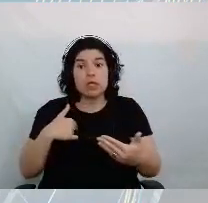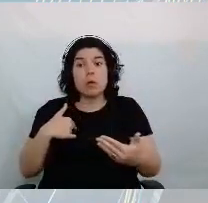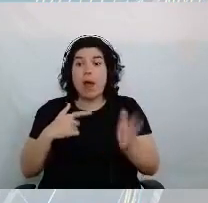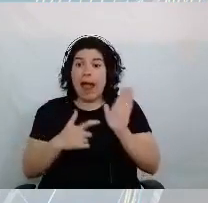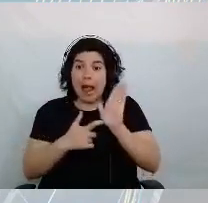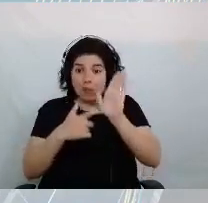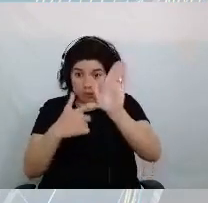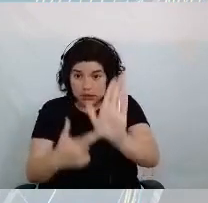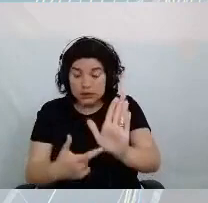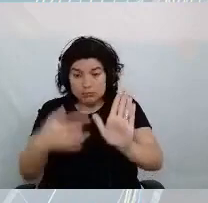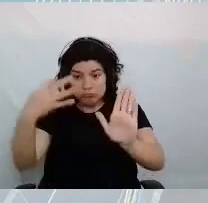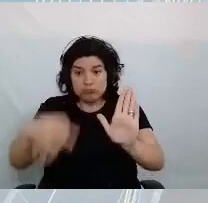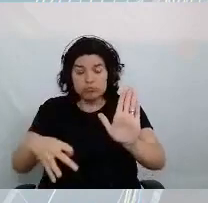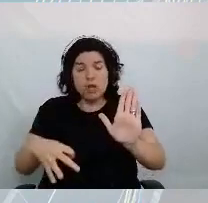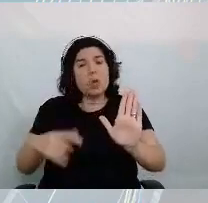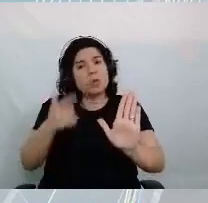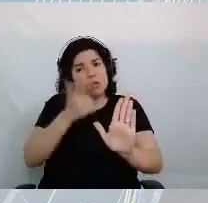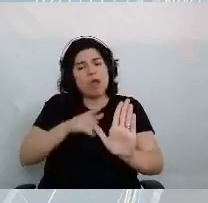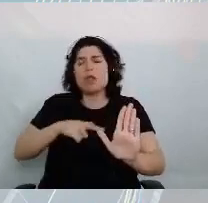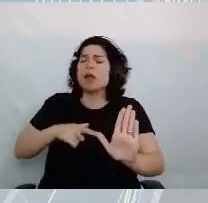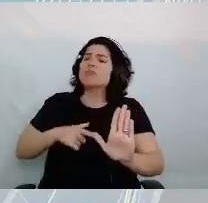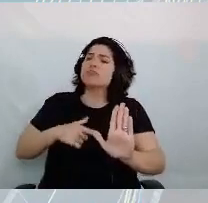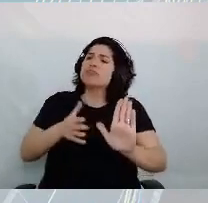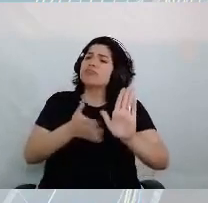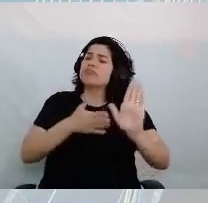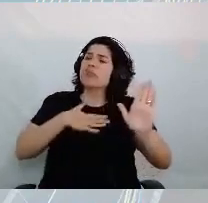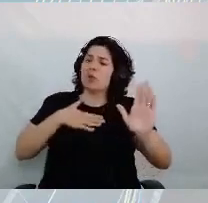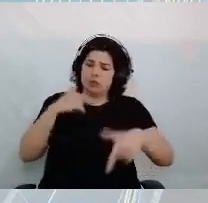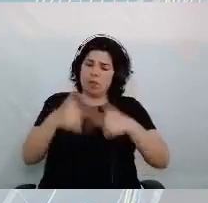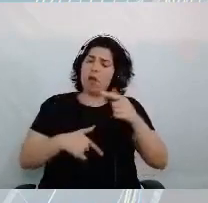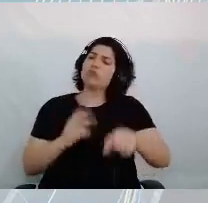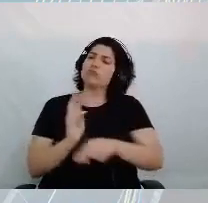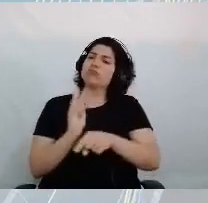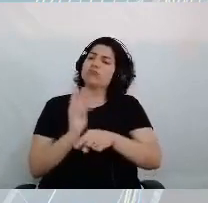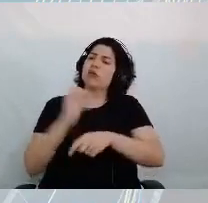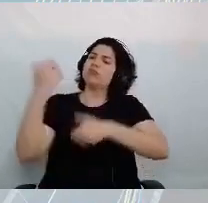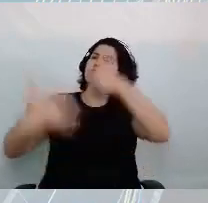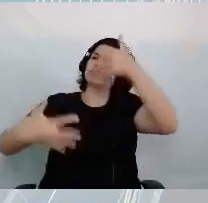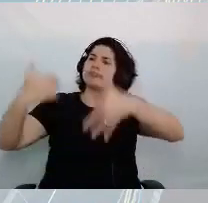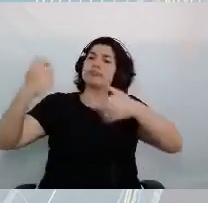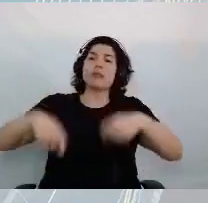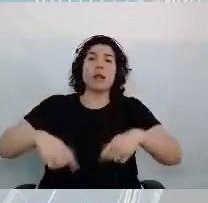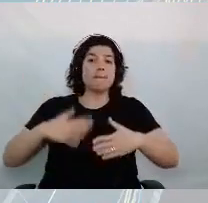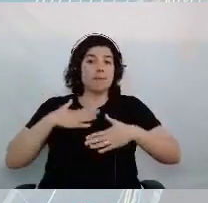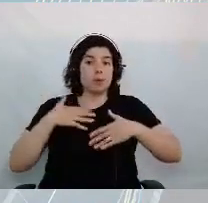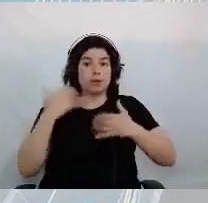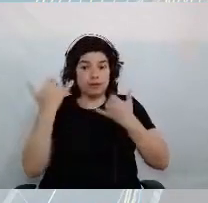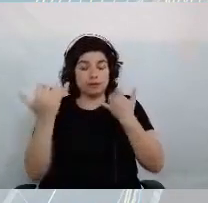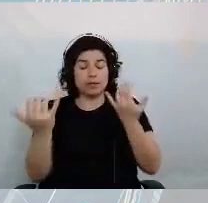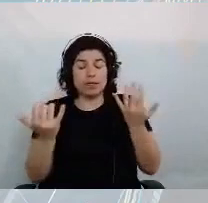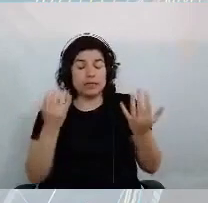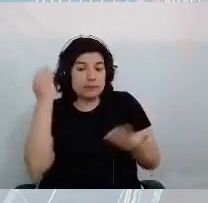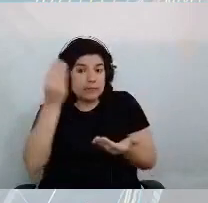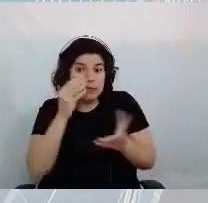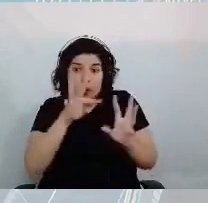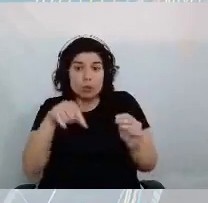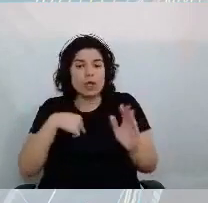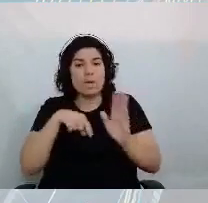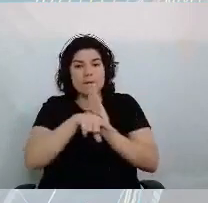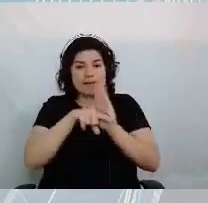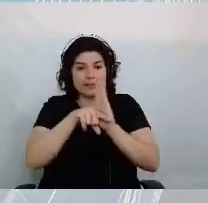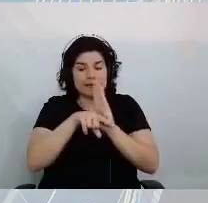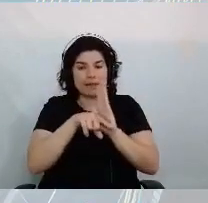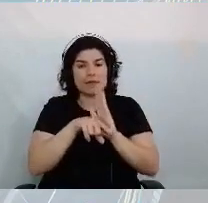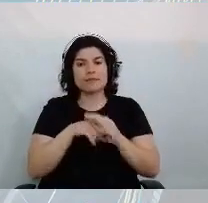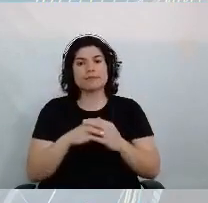eu tivesse argumentos para defender o que eu estava fazendo, diante da minha experiência, de tudo que eu pesquisava. Eu utilizei de